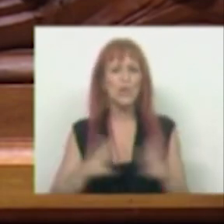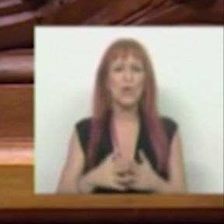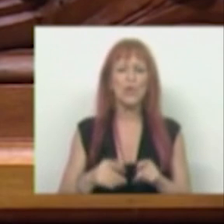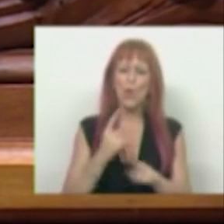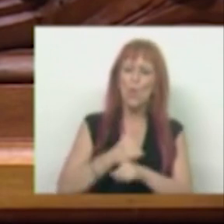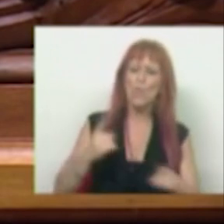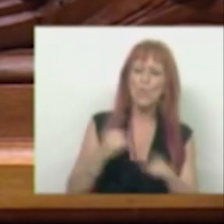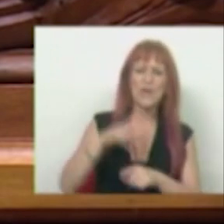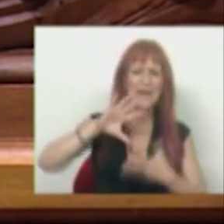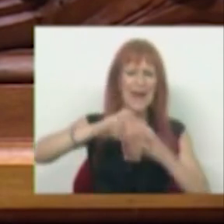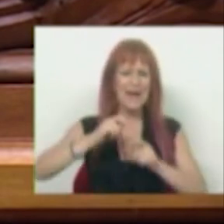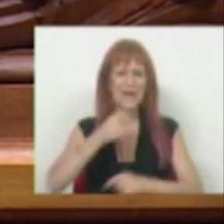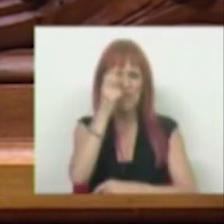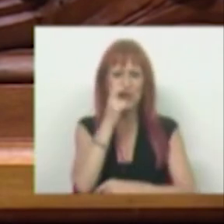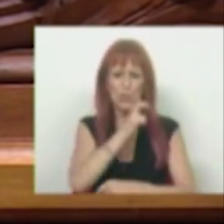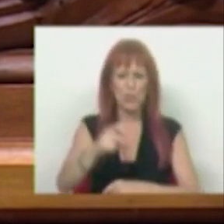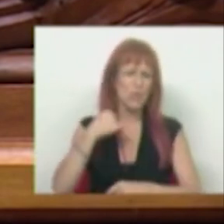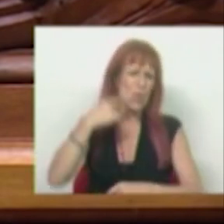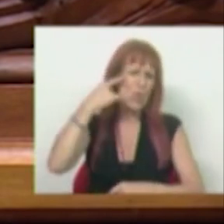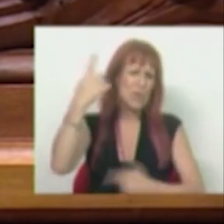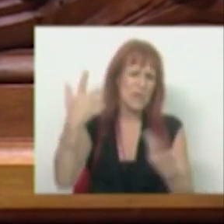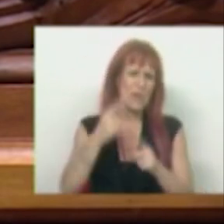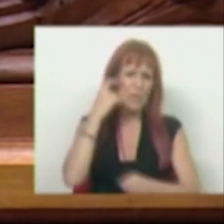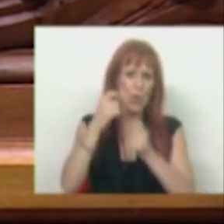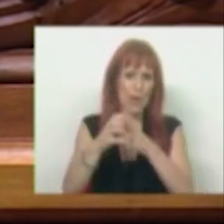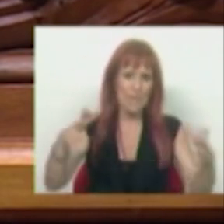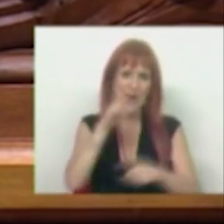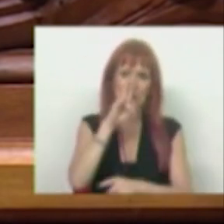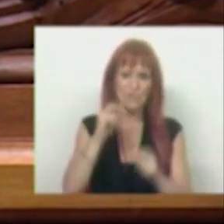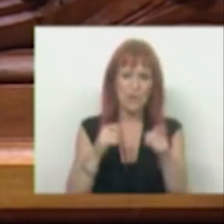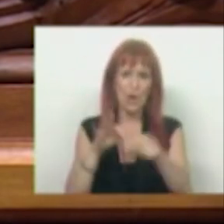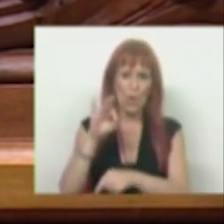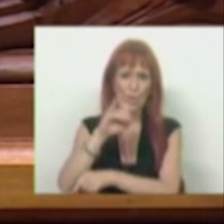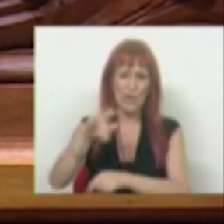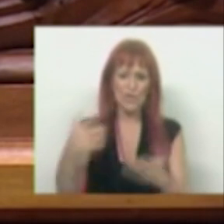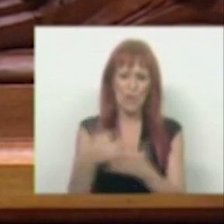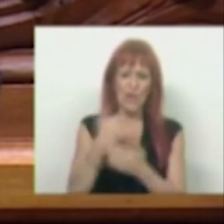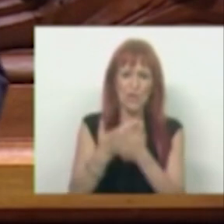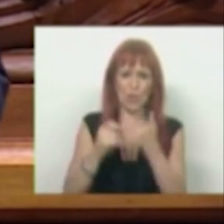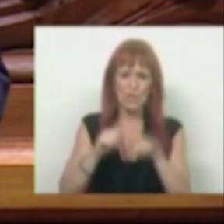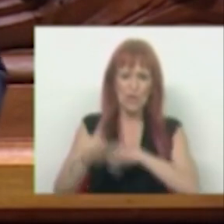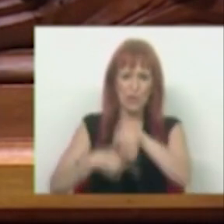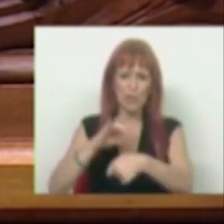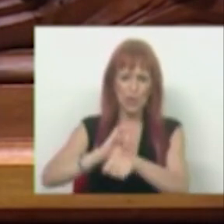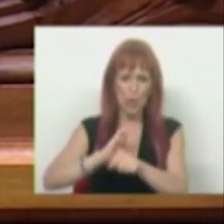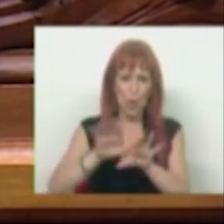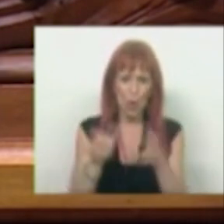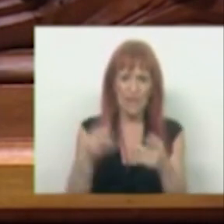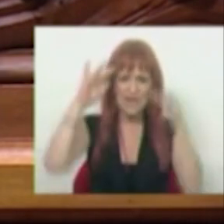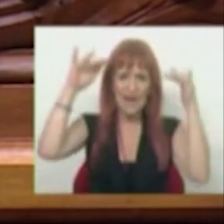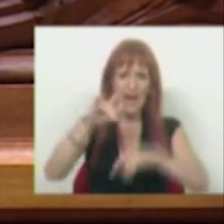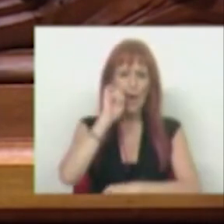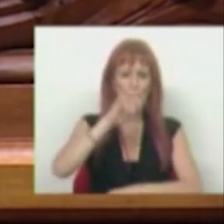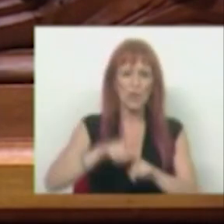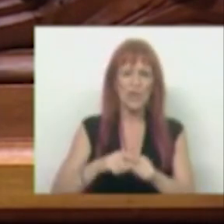as razões para a crise energética são conhecidas. Aumento da procura de combustíveis fósseis, na recuperação económica pós-Covid, guerra na